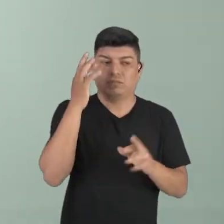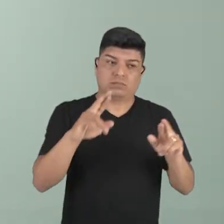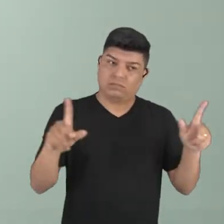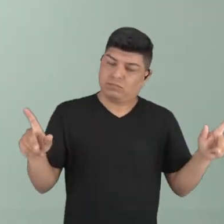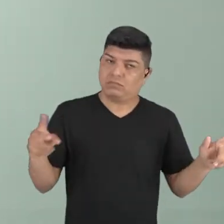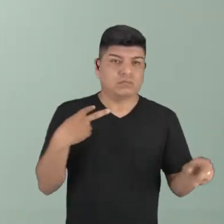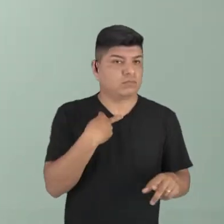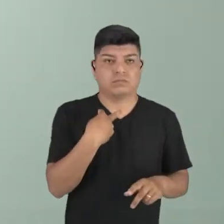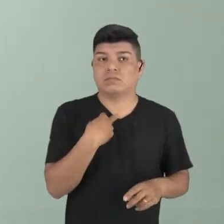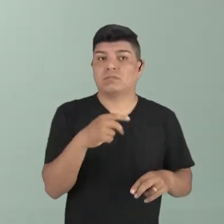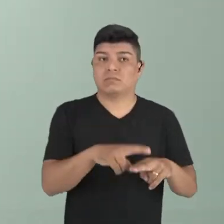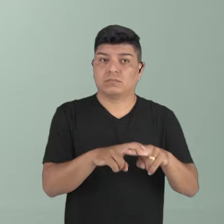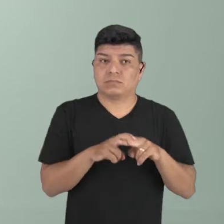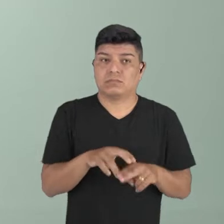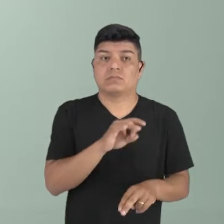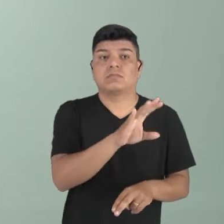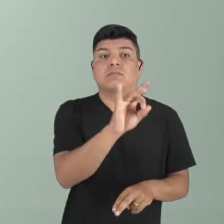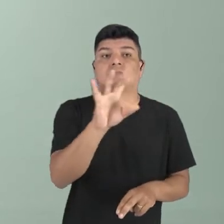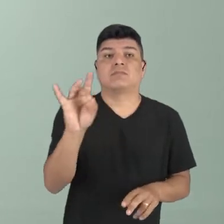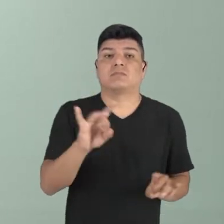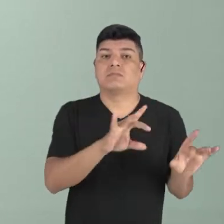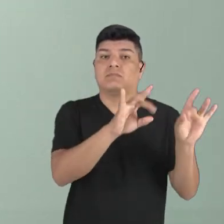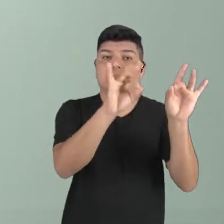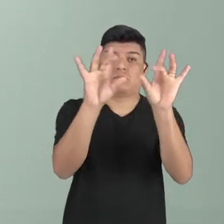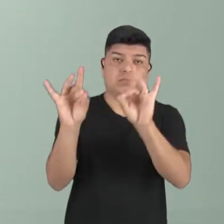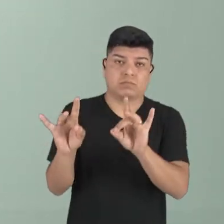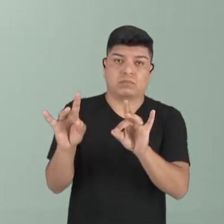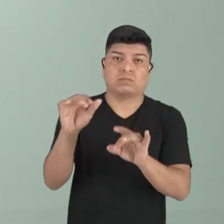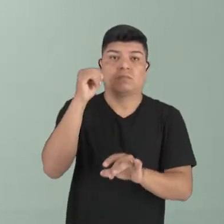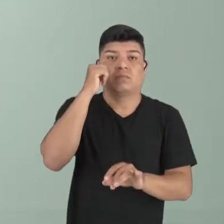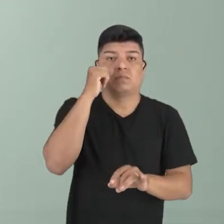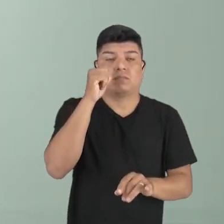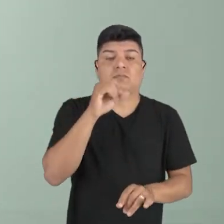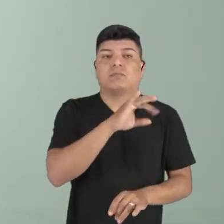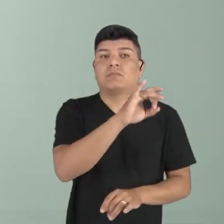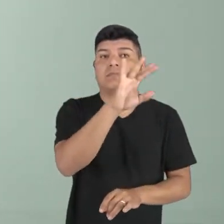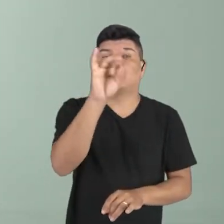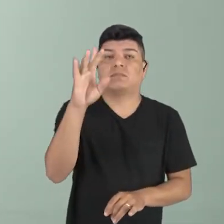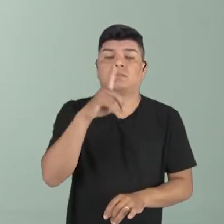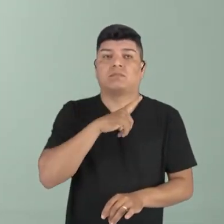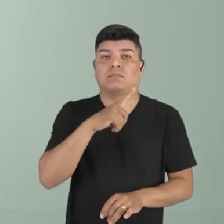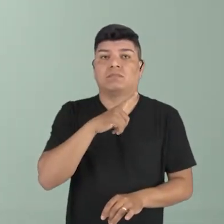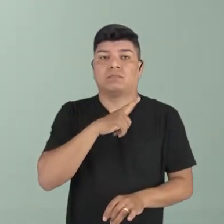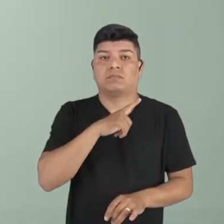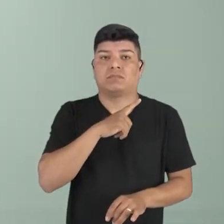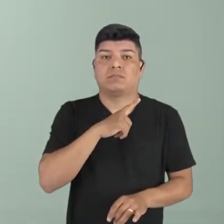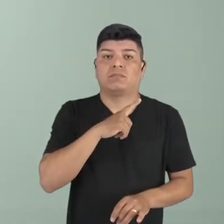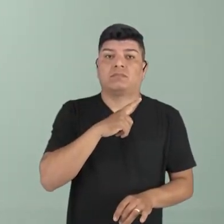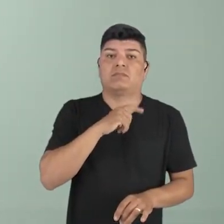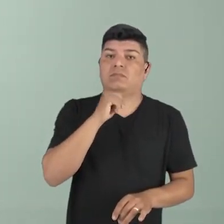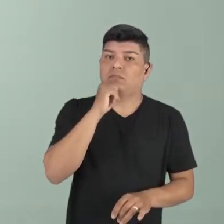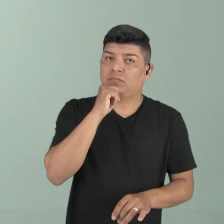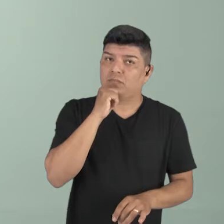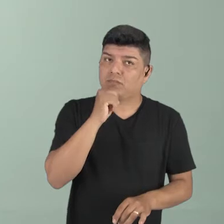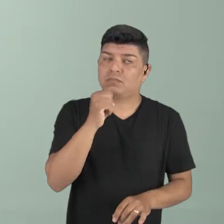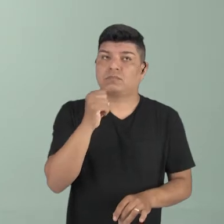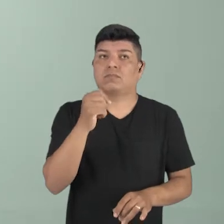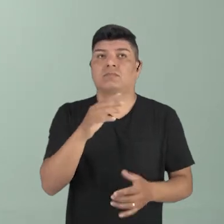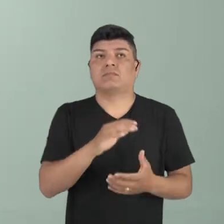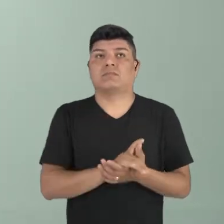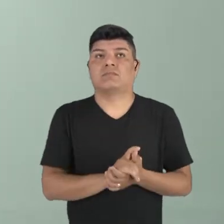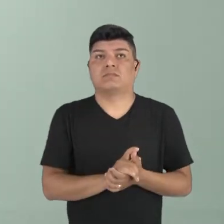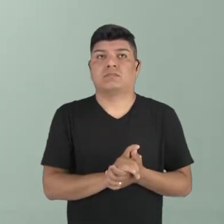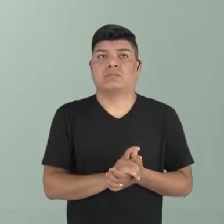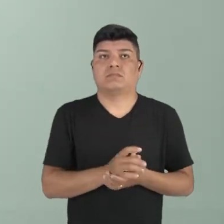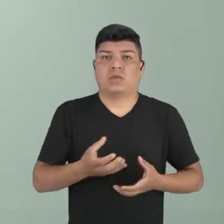diferentes. Então, cada um tem sua especificidade. Cada mulher vai ter ali o seu período fértil, vai ter o seu período